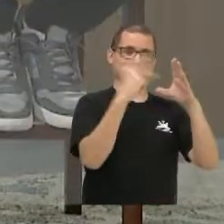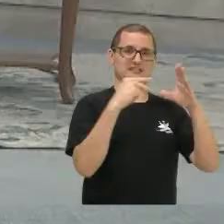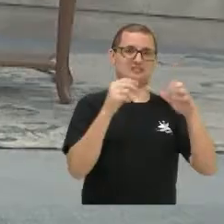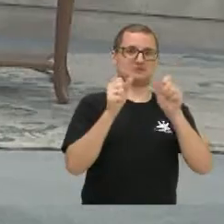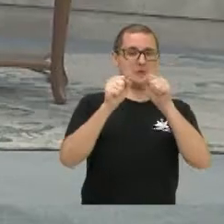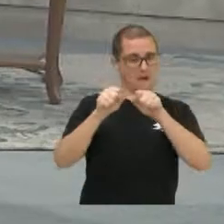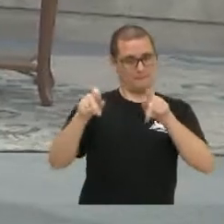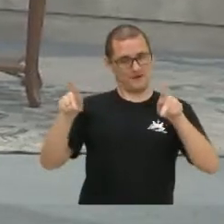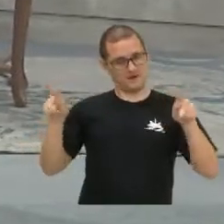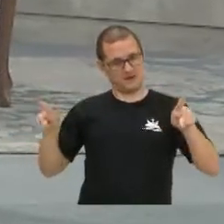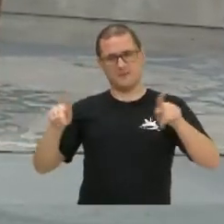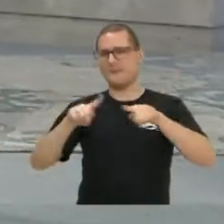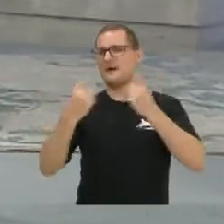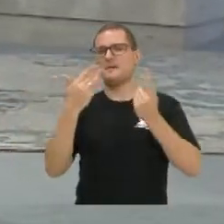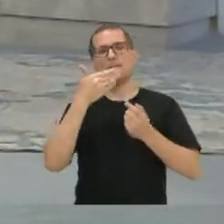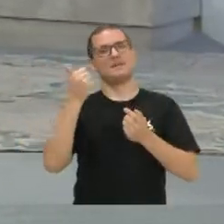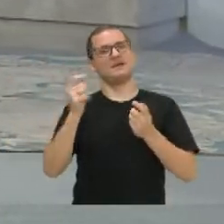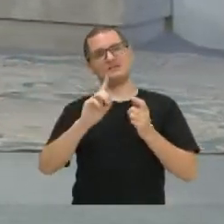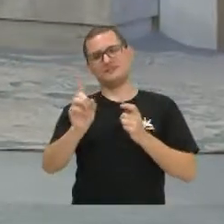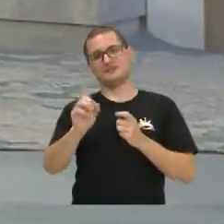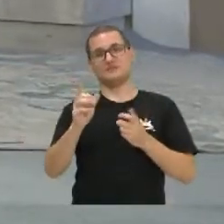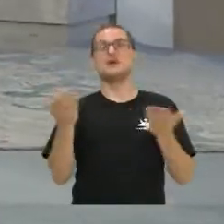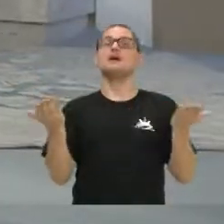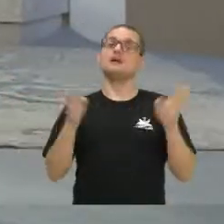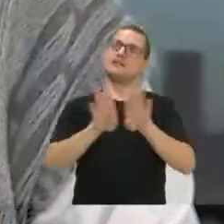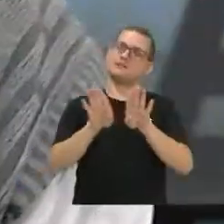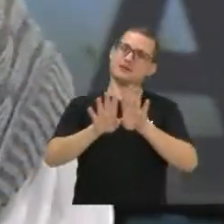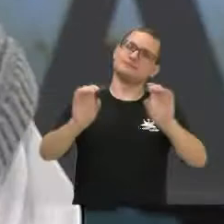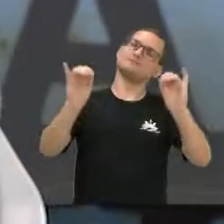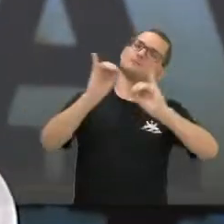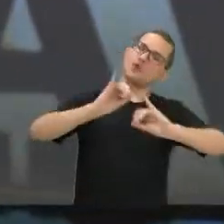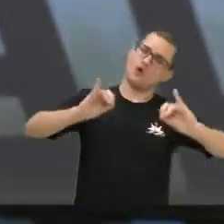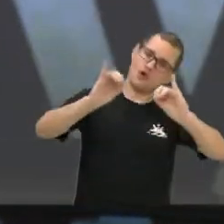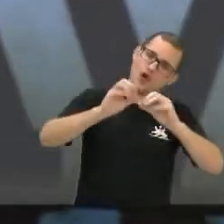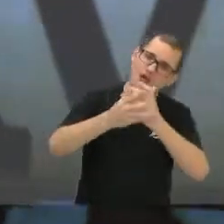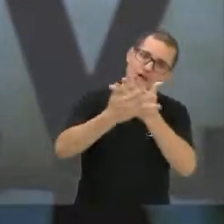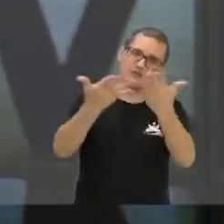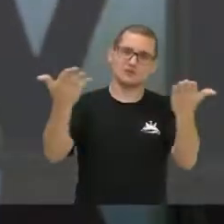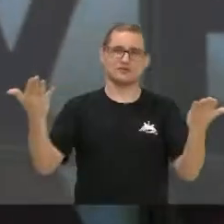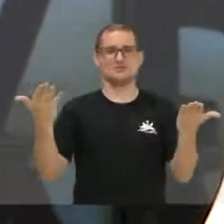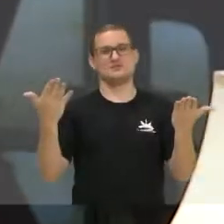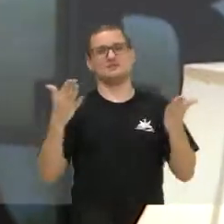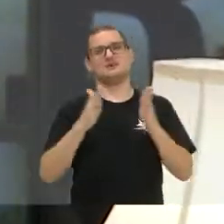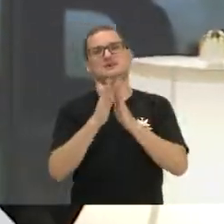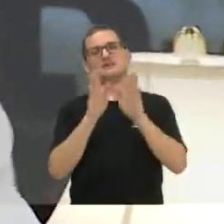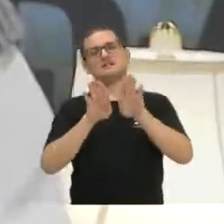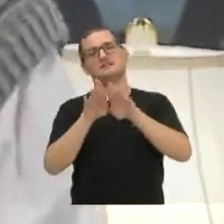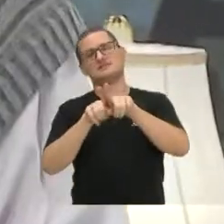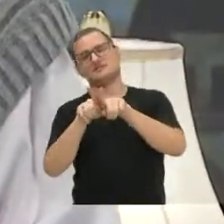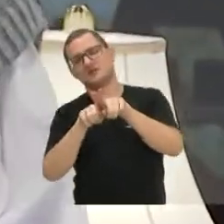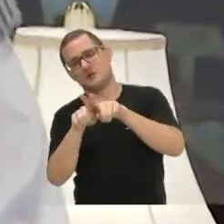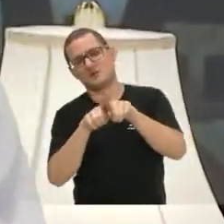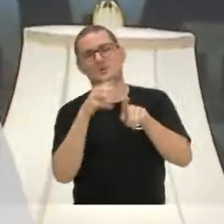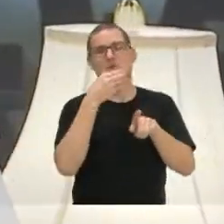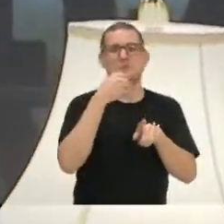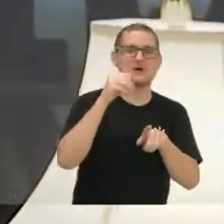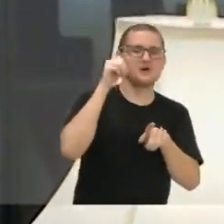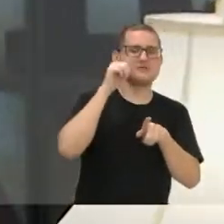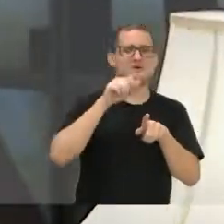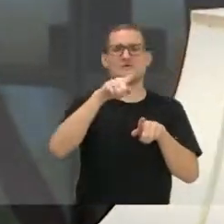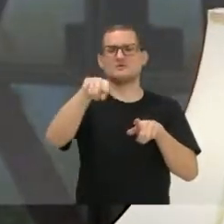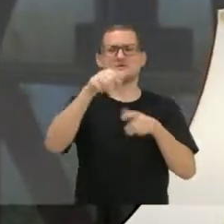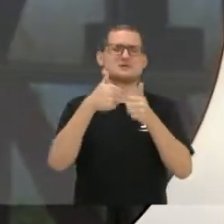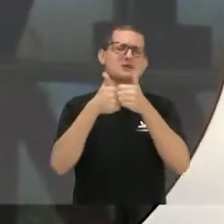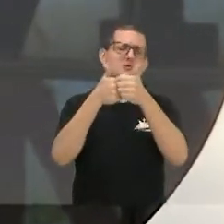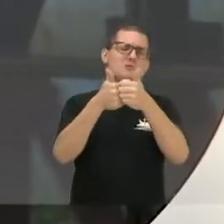lindão quero saudar todos vocês queridos irmãos queridas irmãs acompanham de tantos